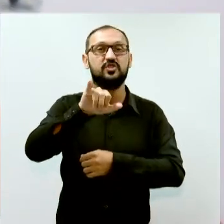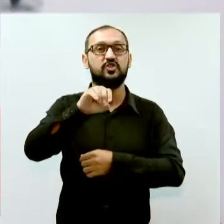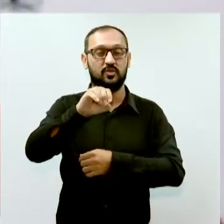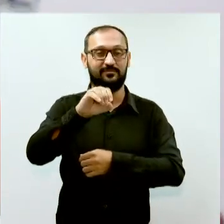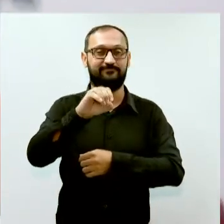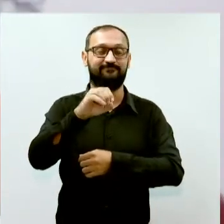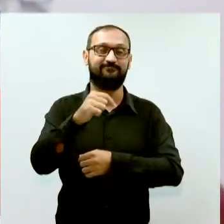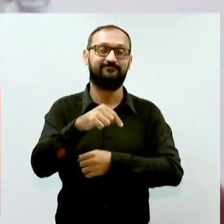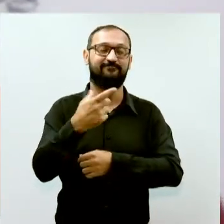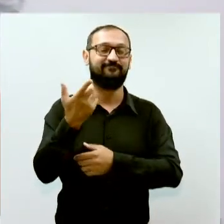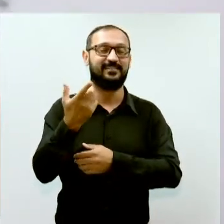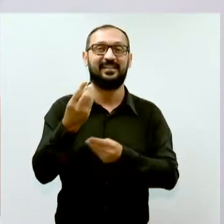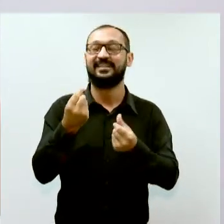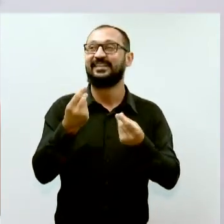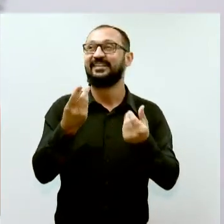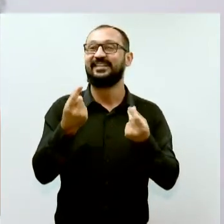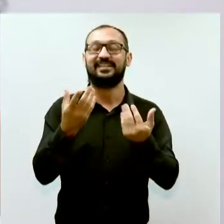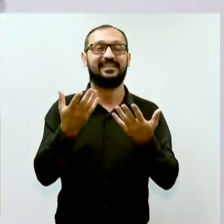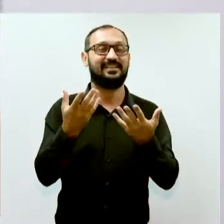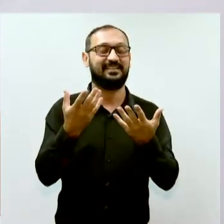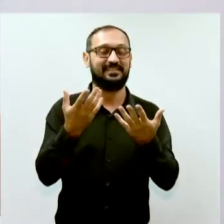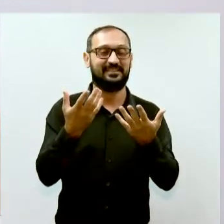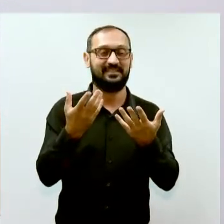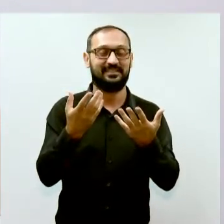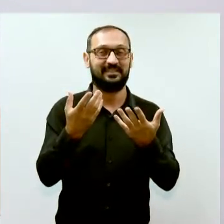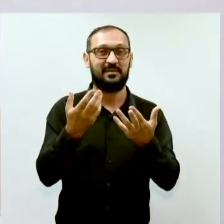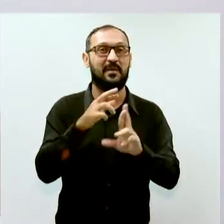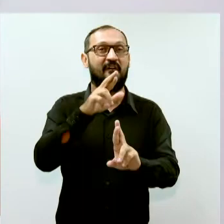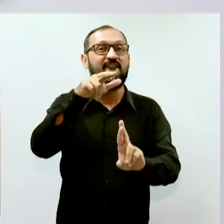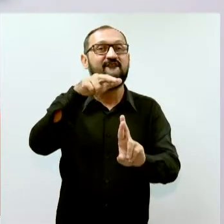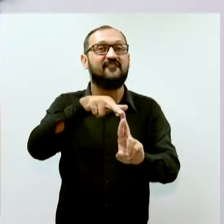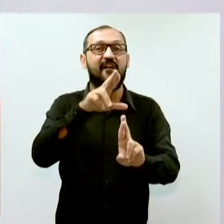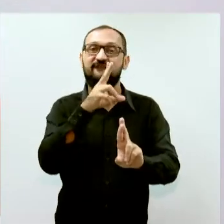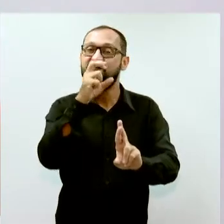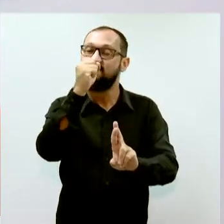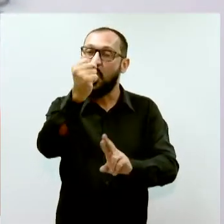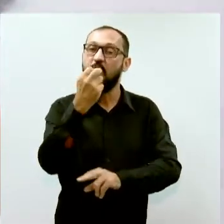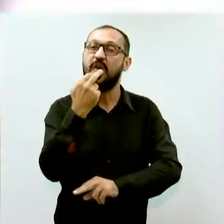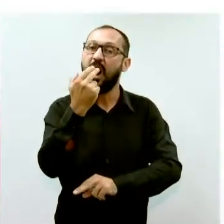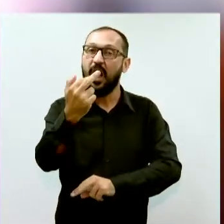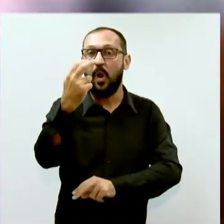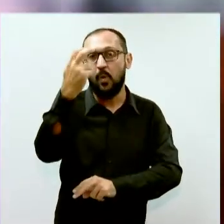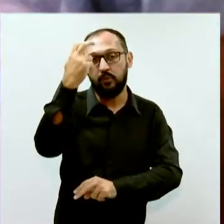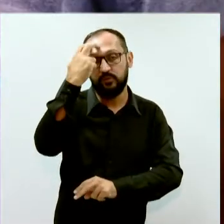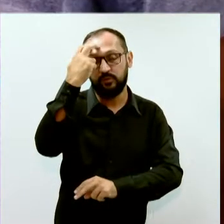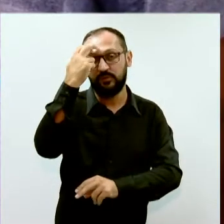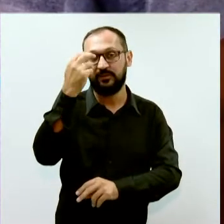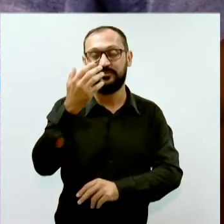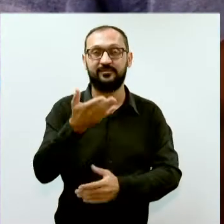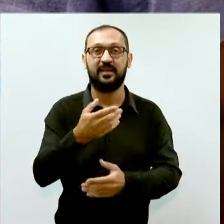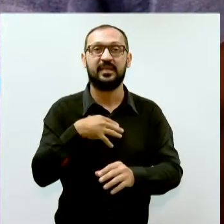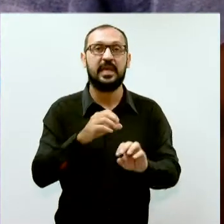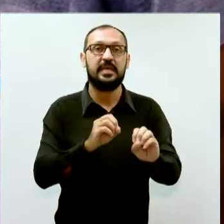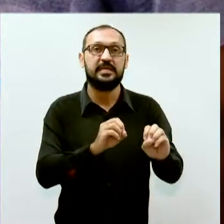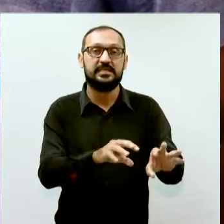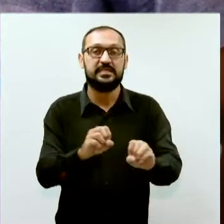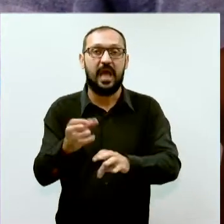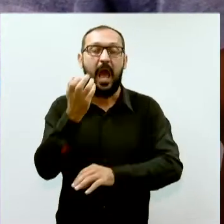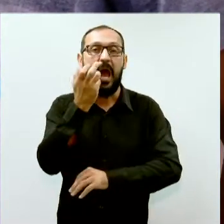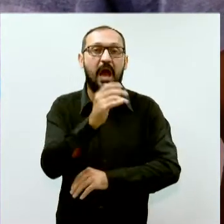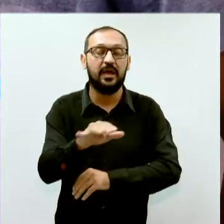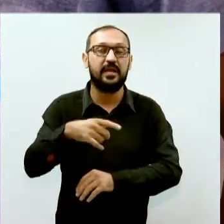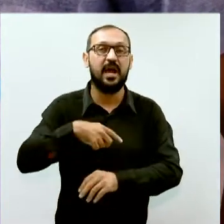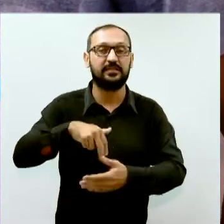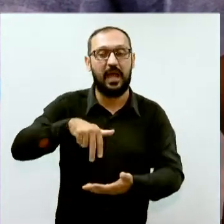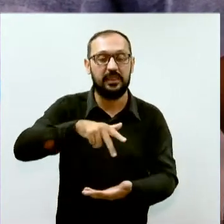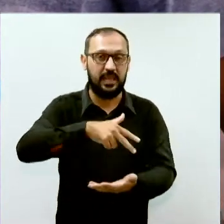era era a nossa uma referência muito grande da língua, da cultura, era quem ensinava as